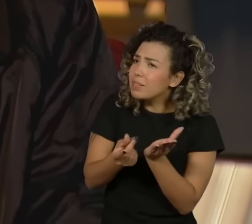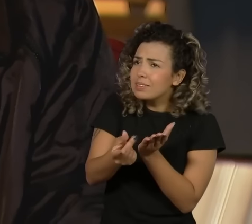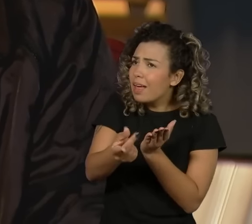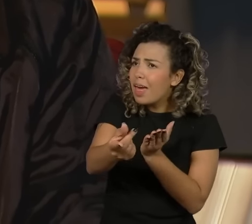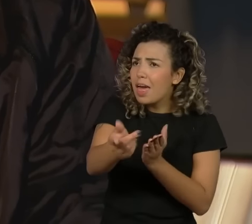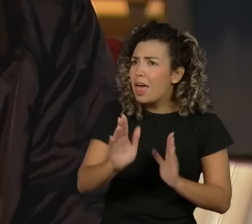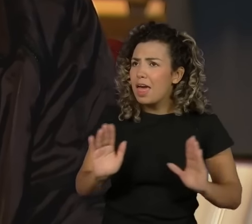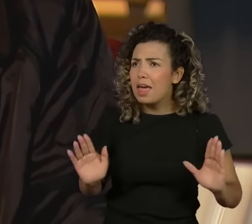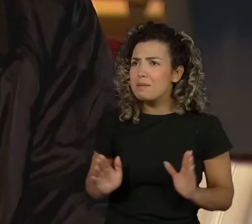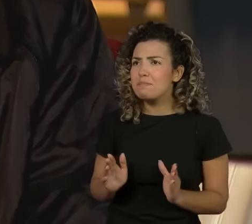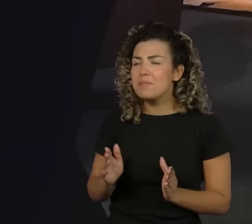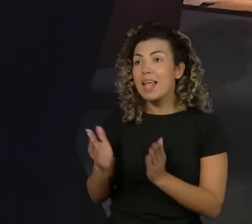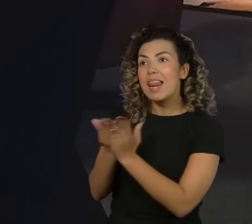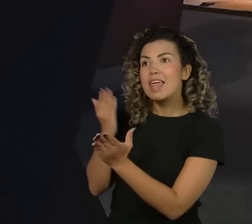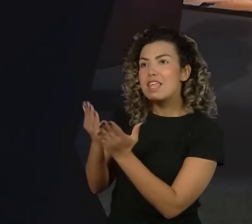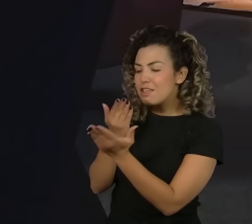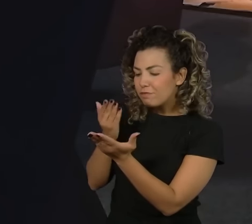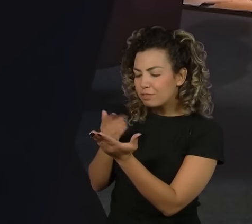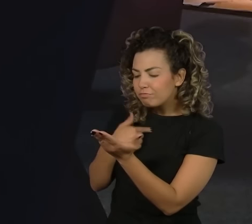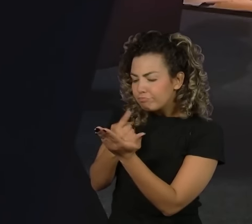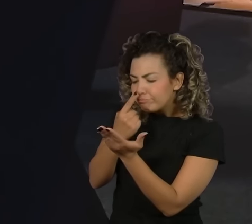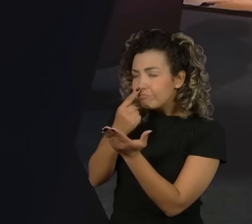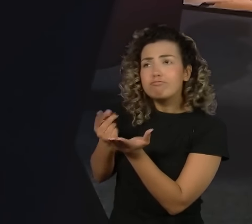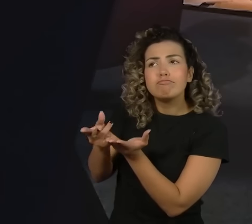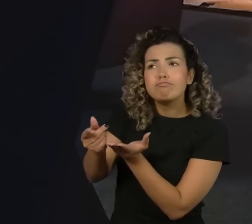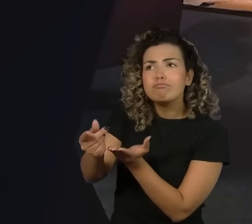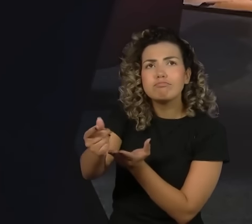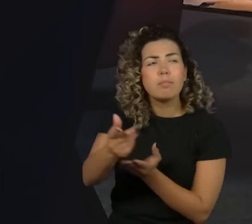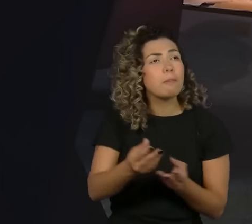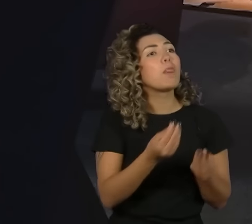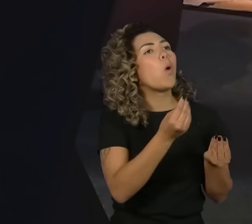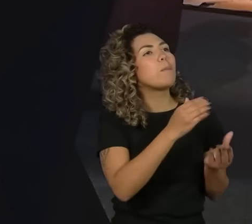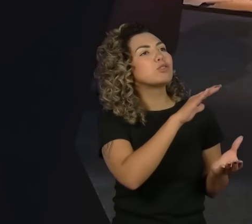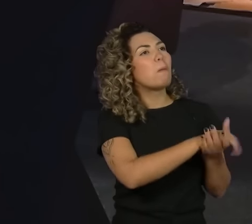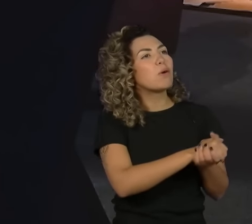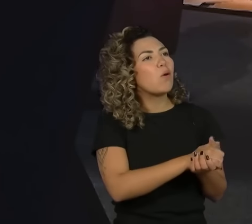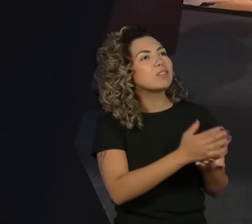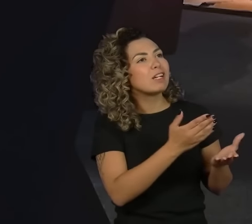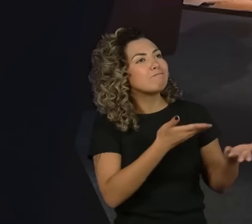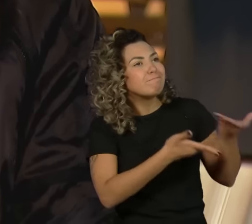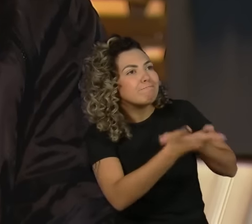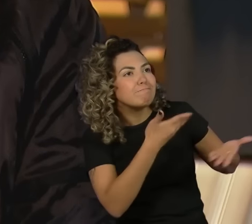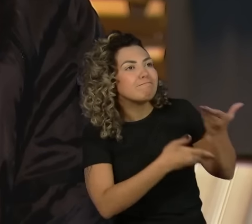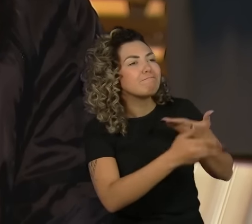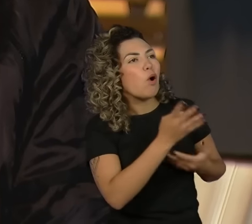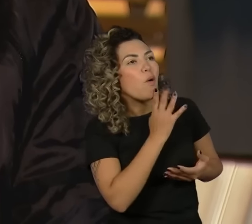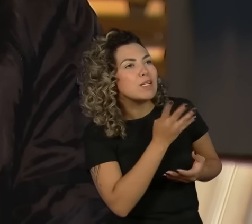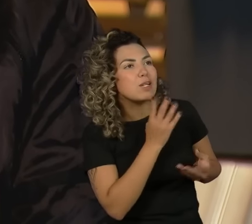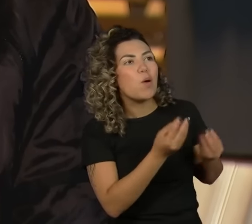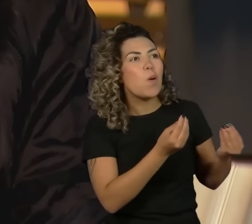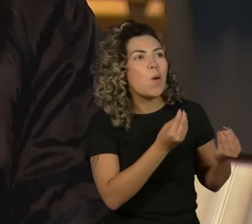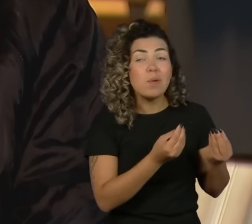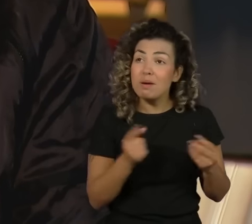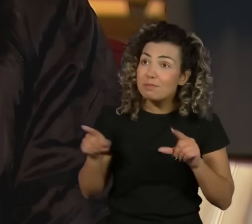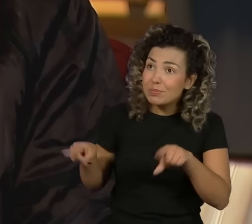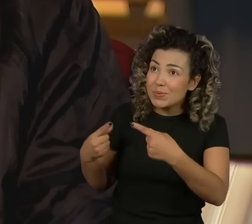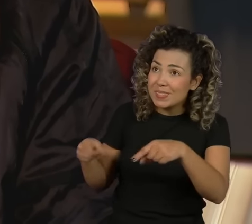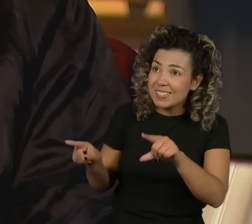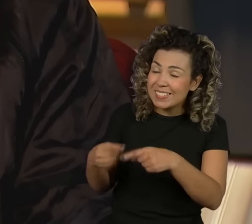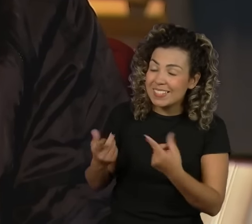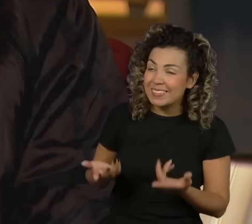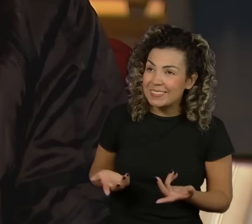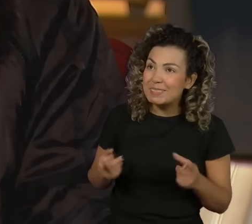minha paixão por livros. Como que você e a Solange se conheceram? Na música. Na música? Ela